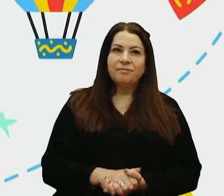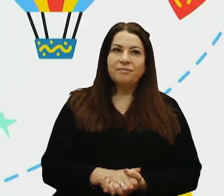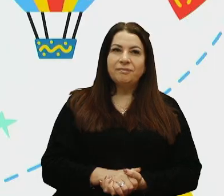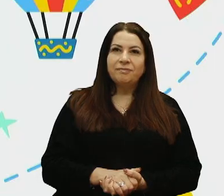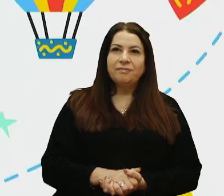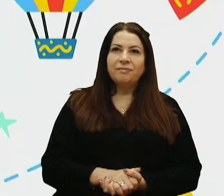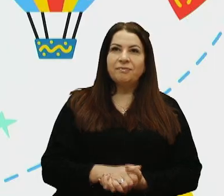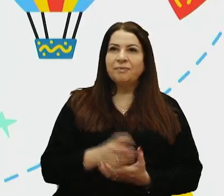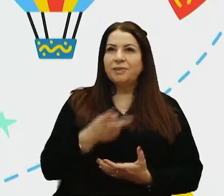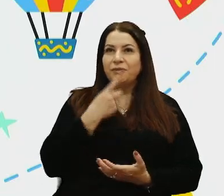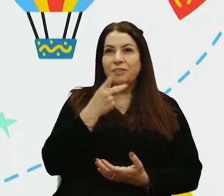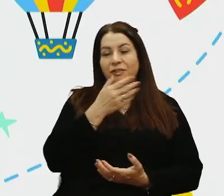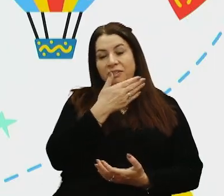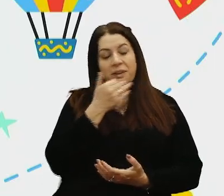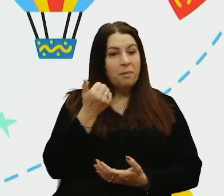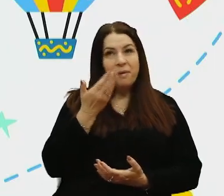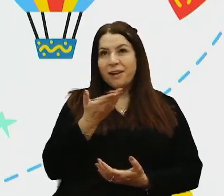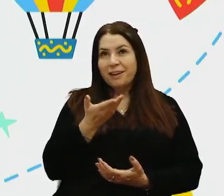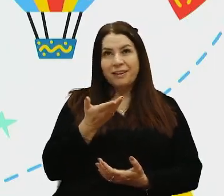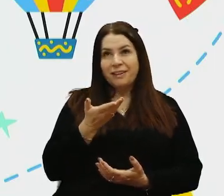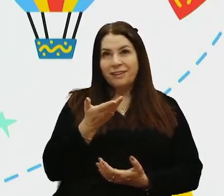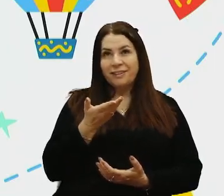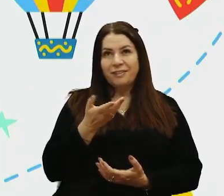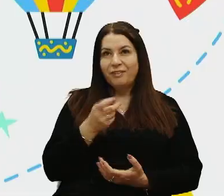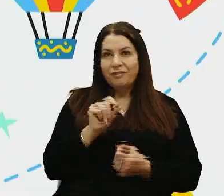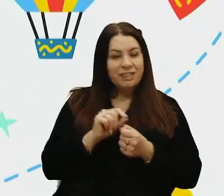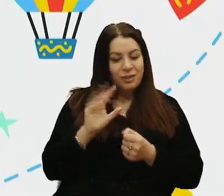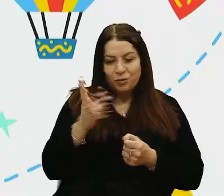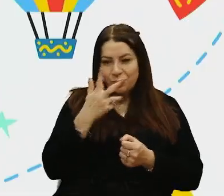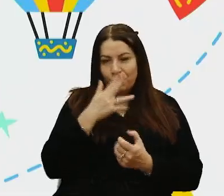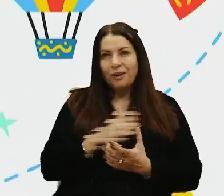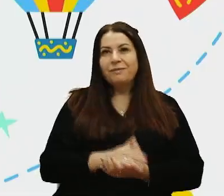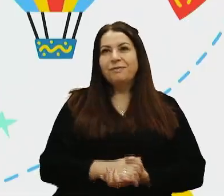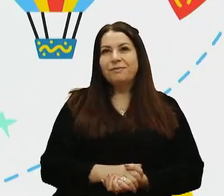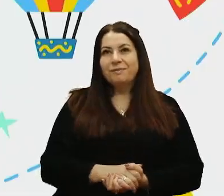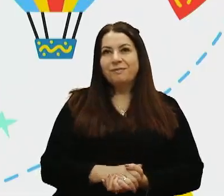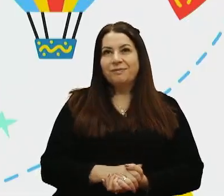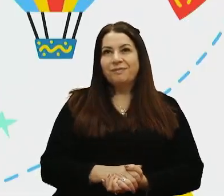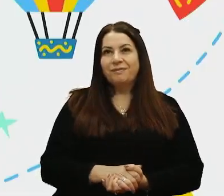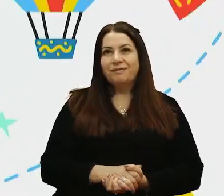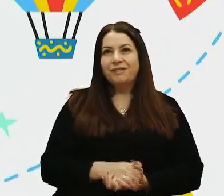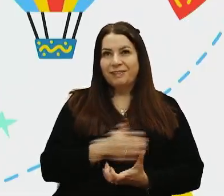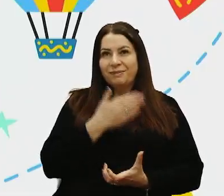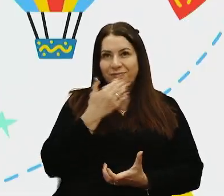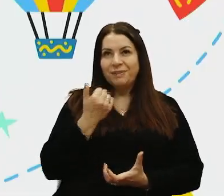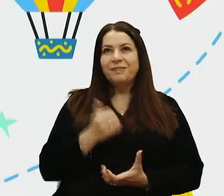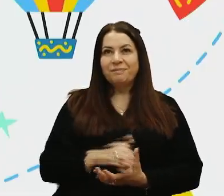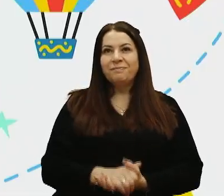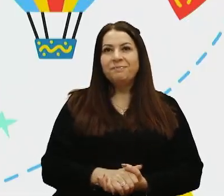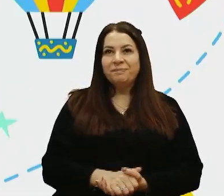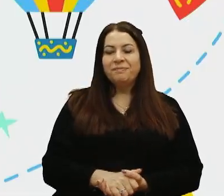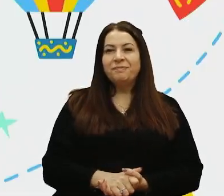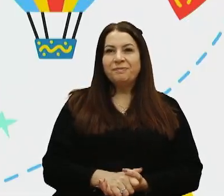Eu acho que ia dizer que valeu a pena, sabe? Então, faz tudo igual. Faz tudo igual, valeu.